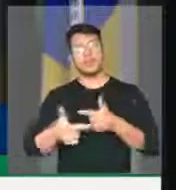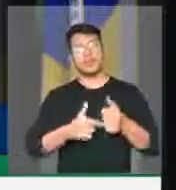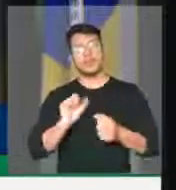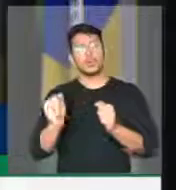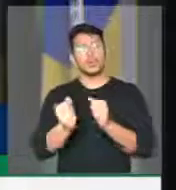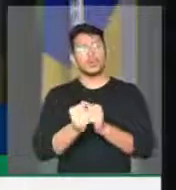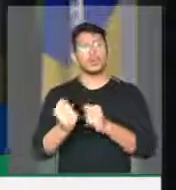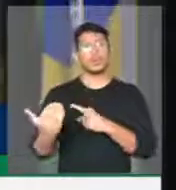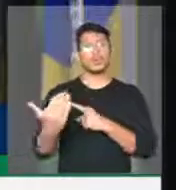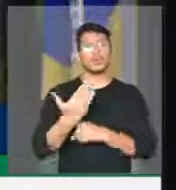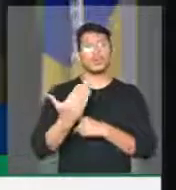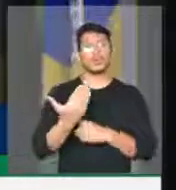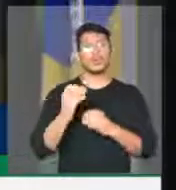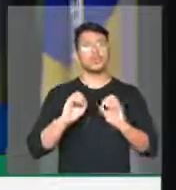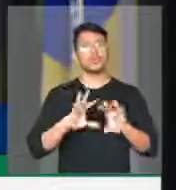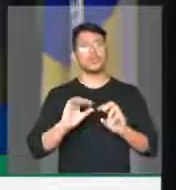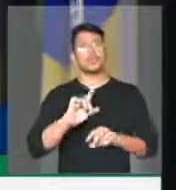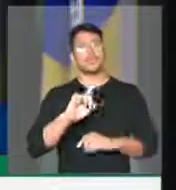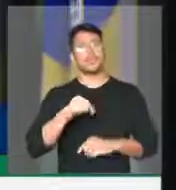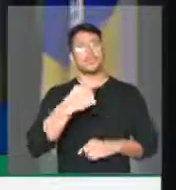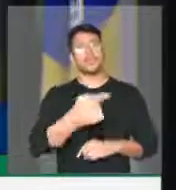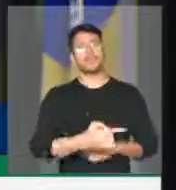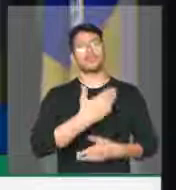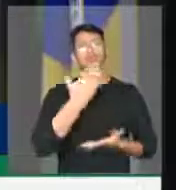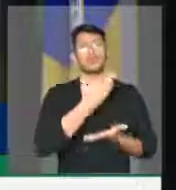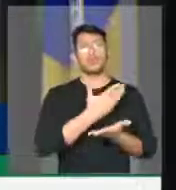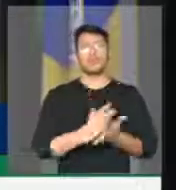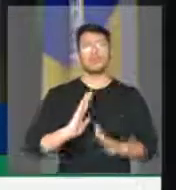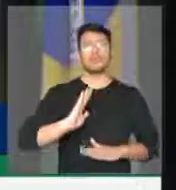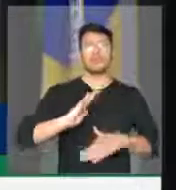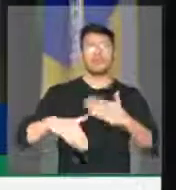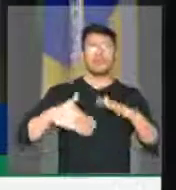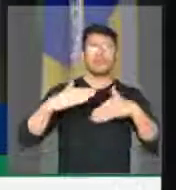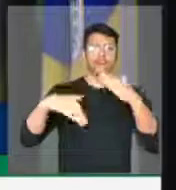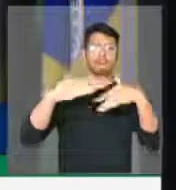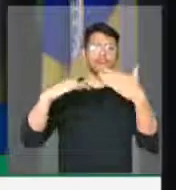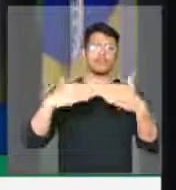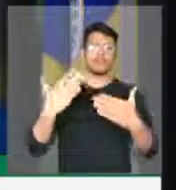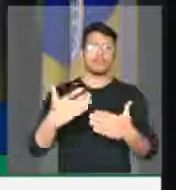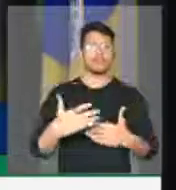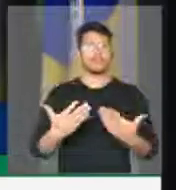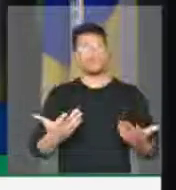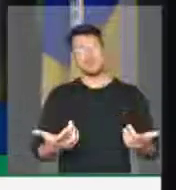E ela cresceu na carreira. Deixei a universidade por força